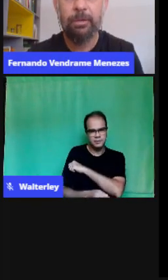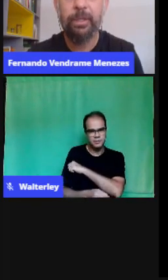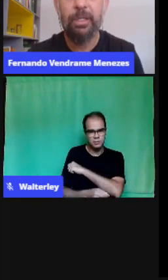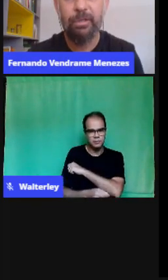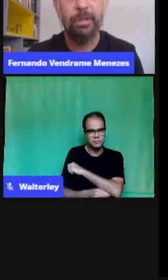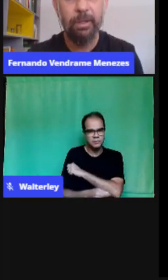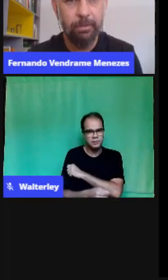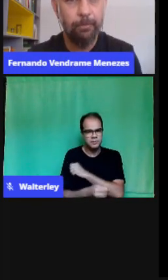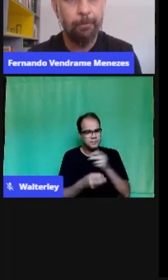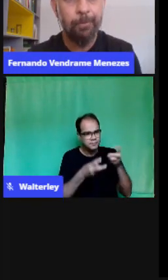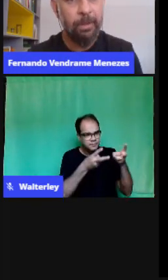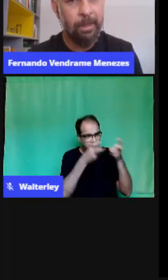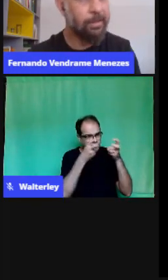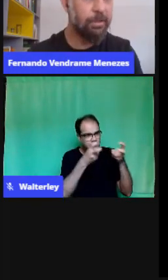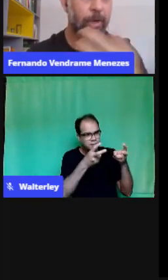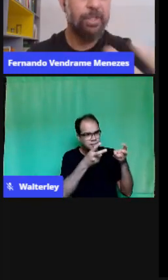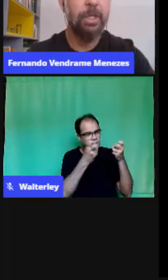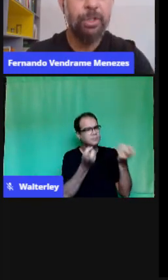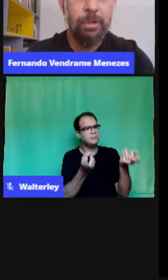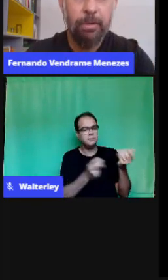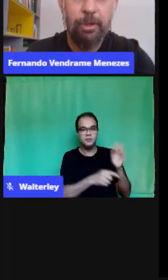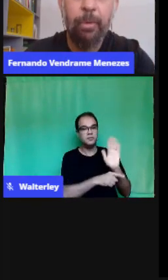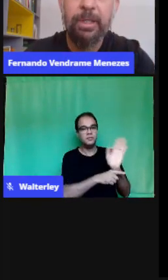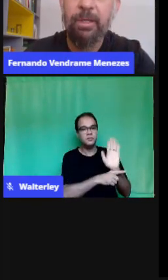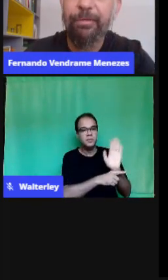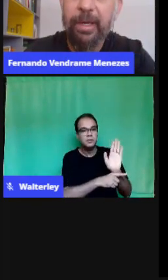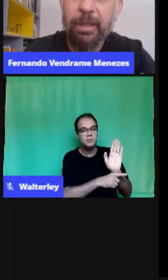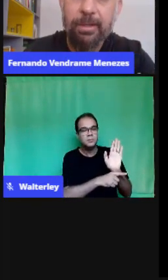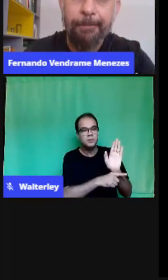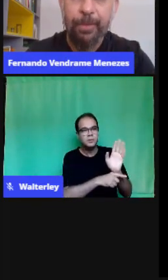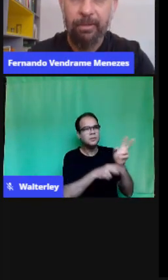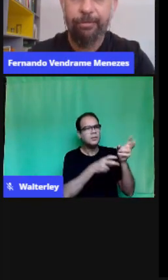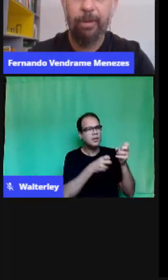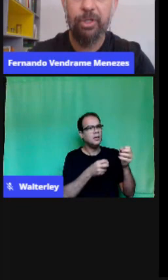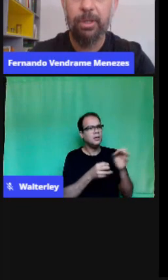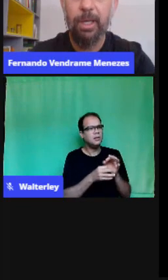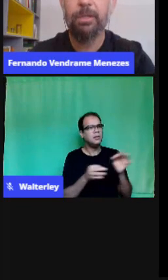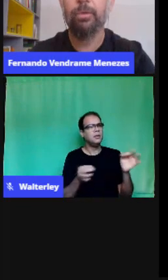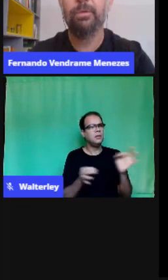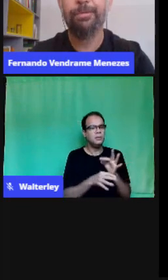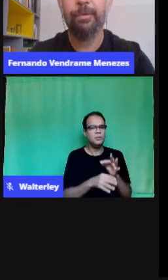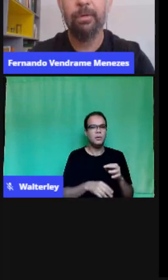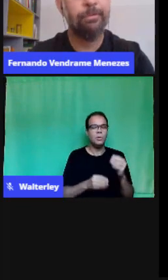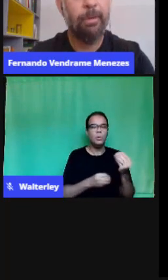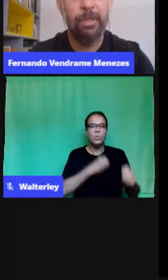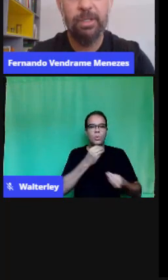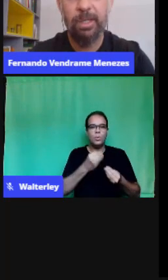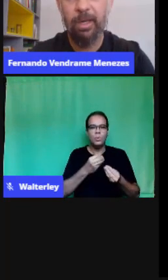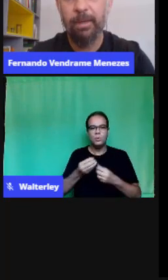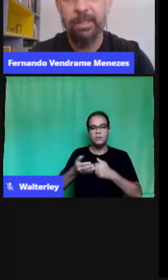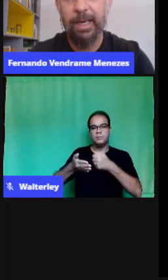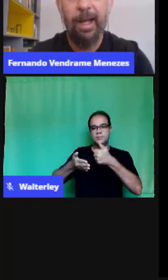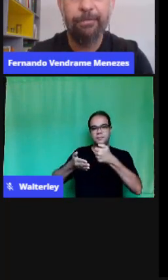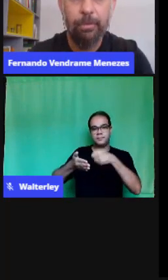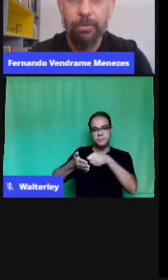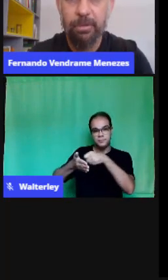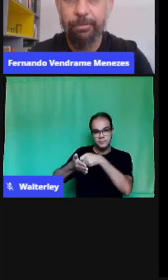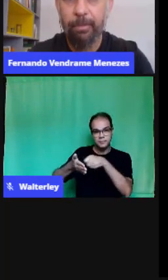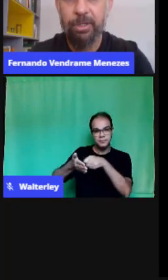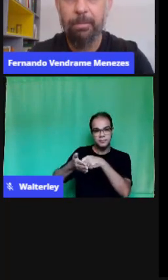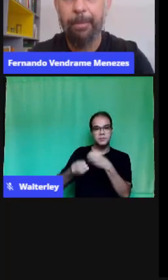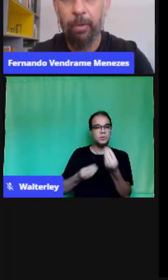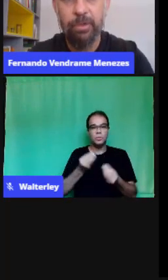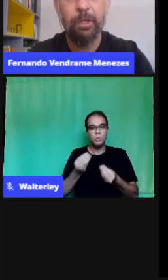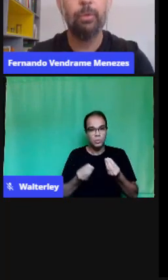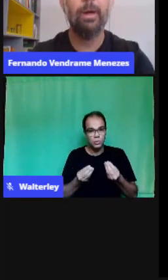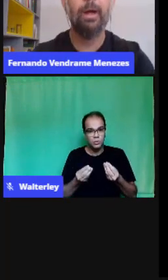está analisando ou identificando. Né? Essas formas de registro, elas podem ser feitas em forma de texto, em forma de esquemas gráficos, em